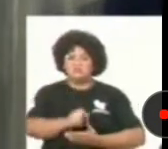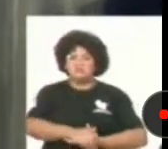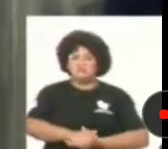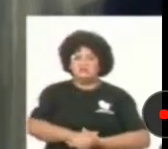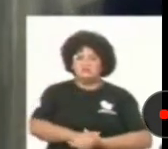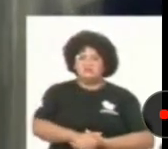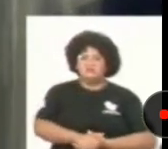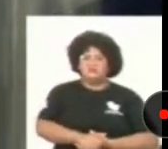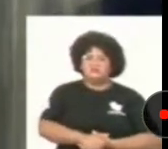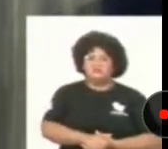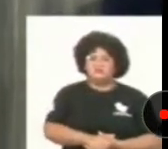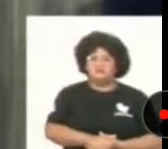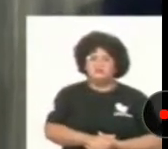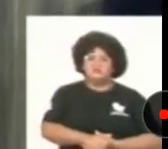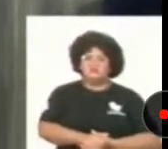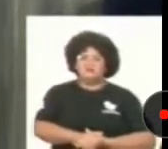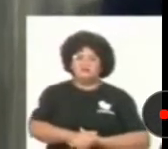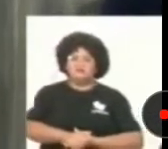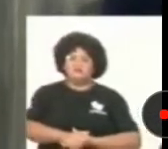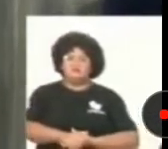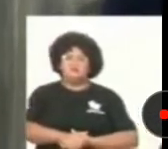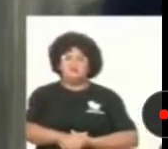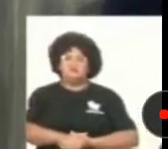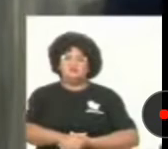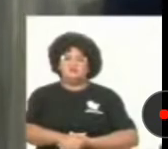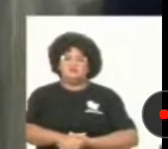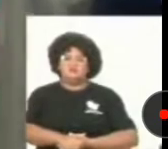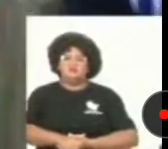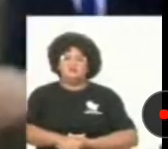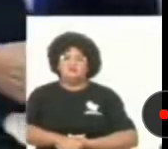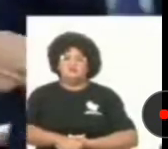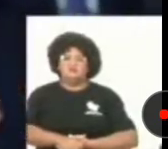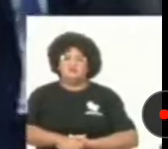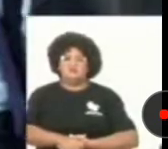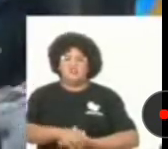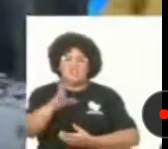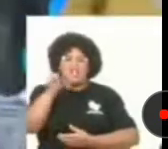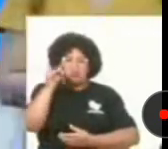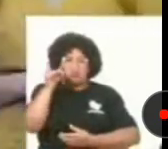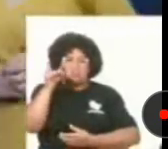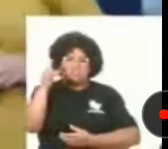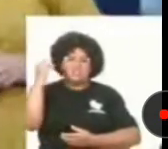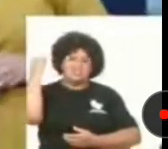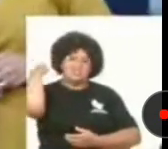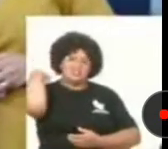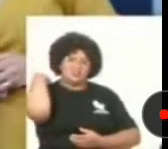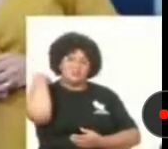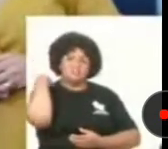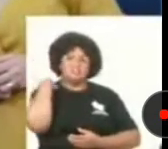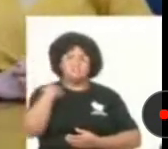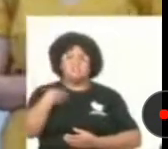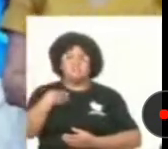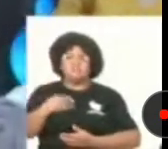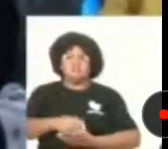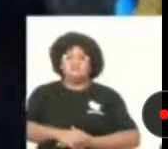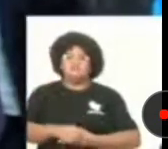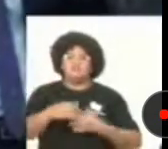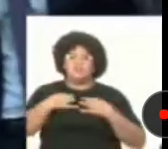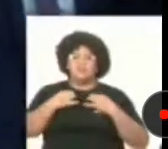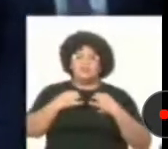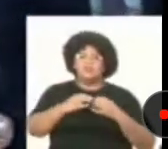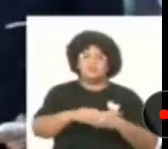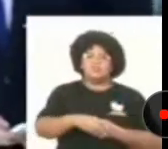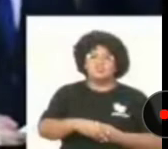do Ore pelo Brasil, da camisa da nossa maravilhosa intercessora Valnice Milhomes, que tem sido a